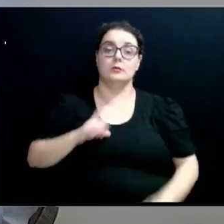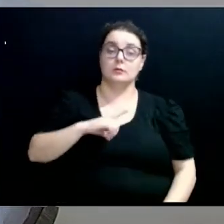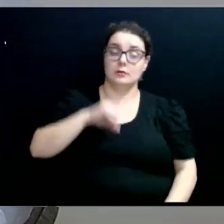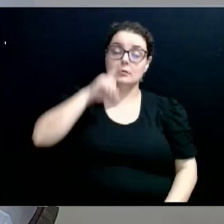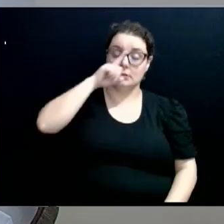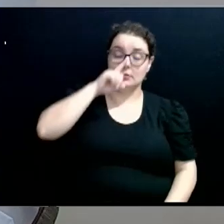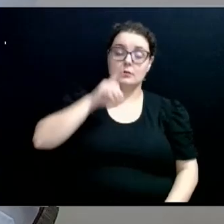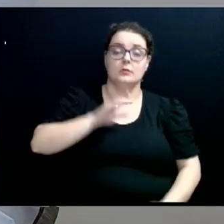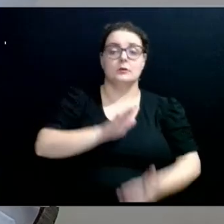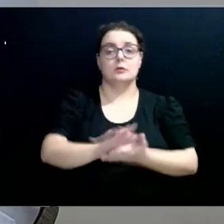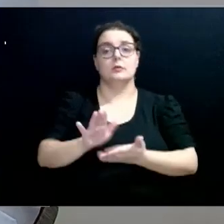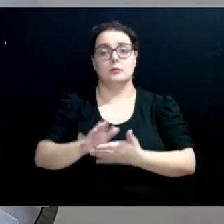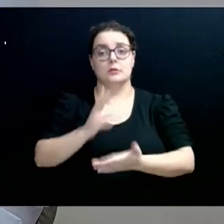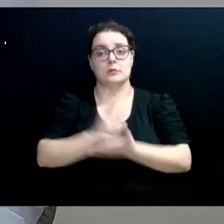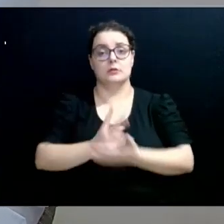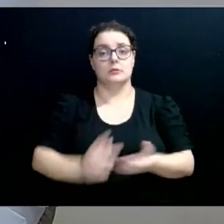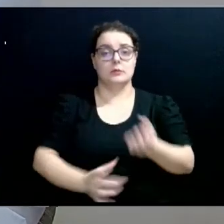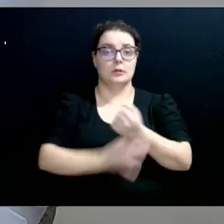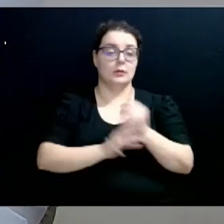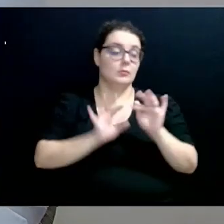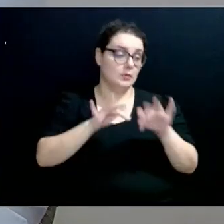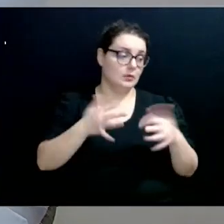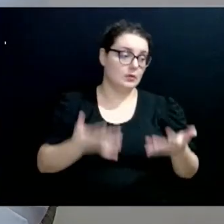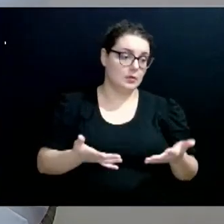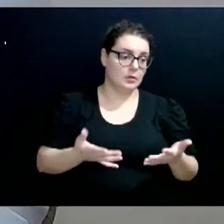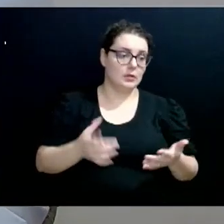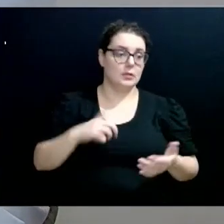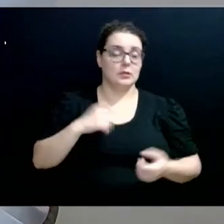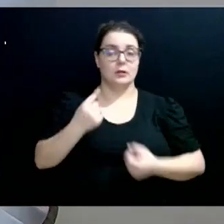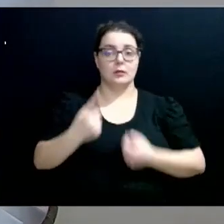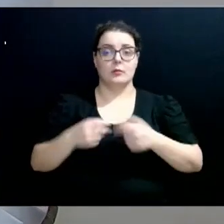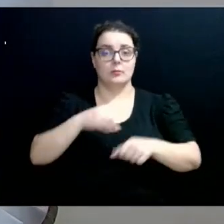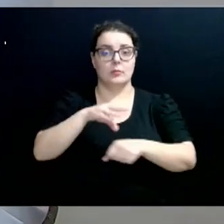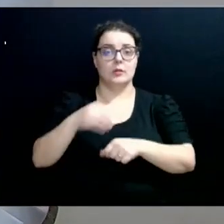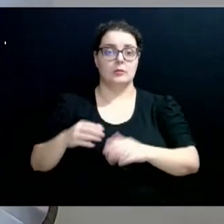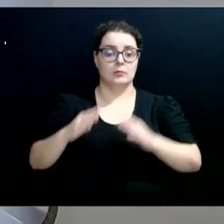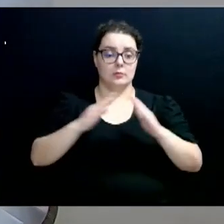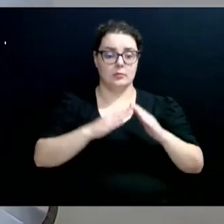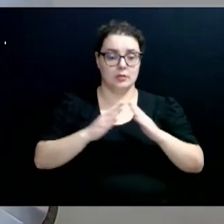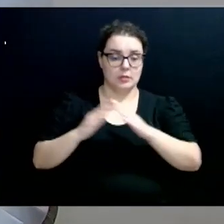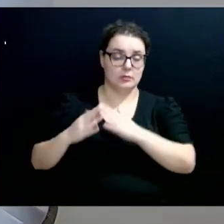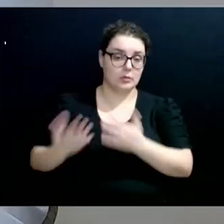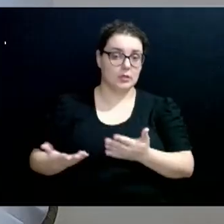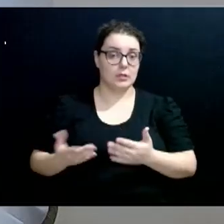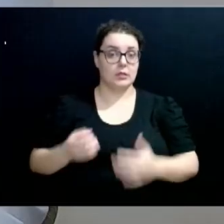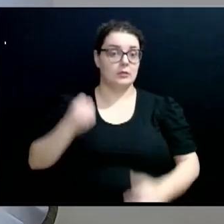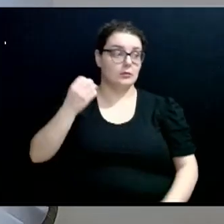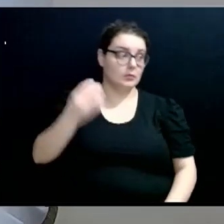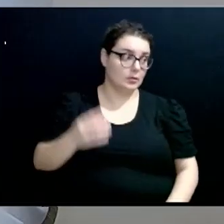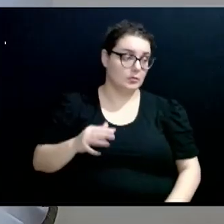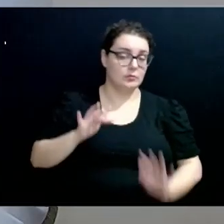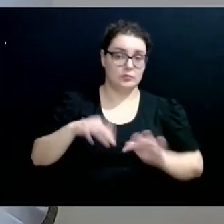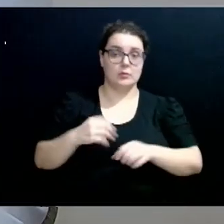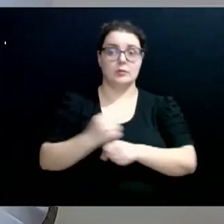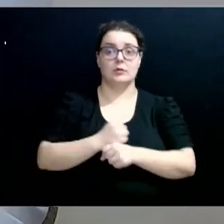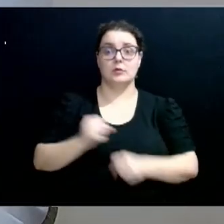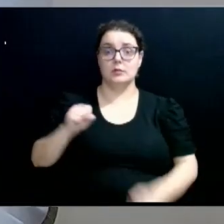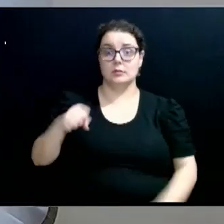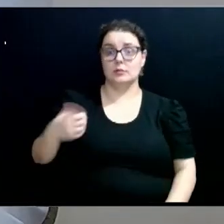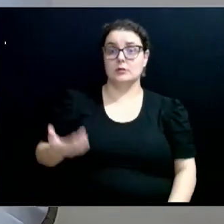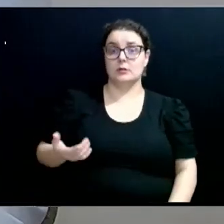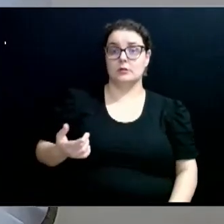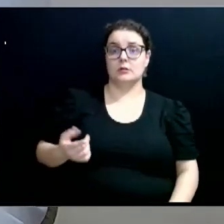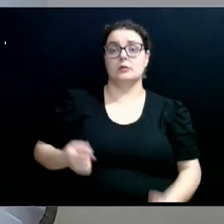dos gastos e é importante sempre estar seguro. Para a gente finalizar aqui, Roberto, tem mais alguma dica para o pessoal que está em casa e que vai viajar no final do